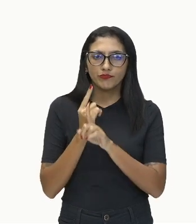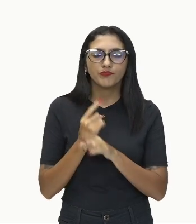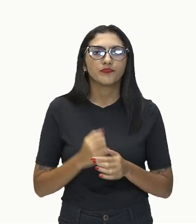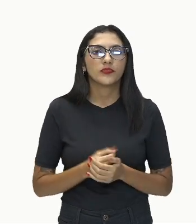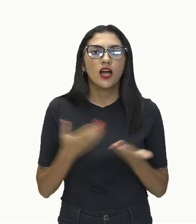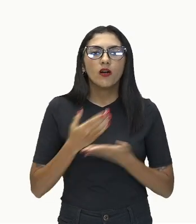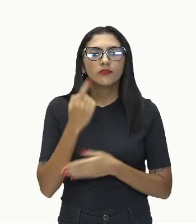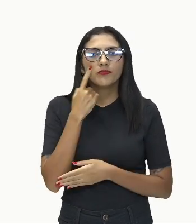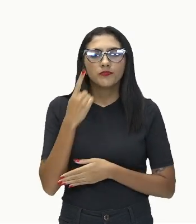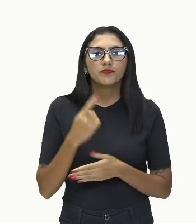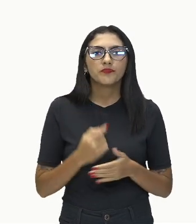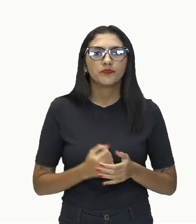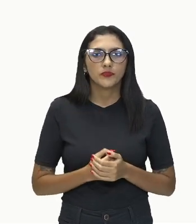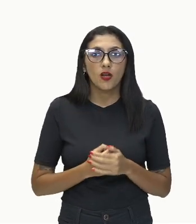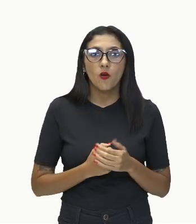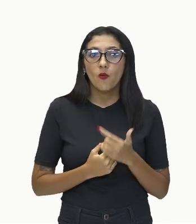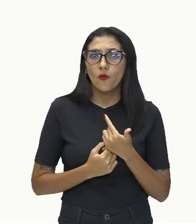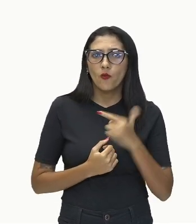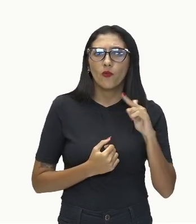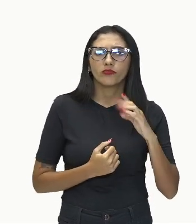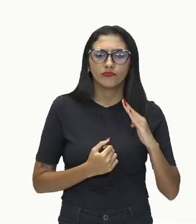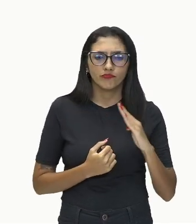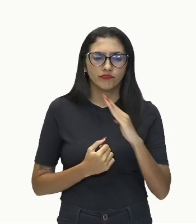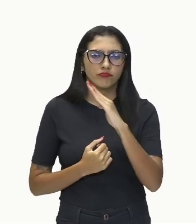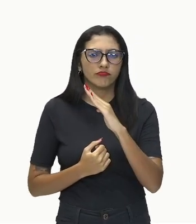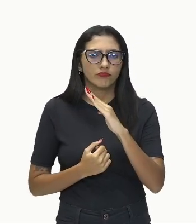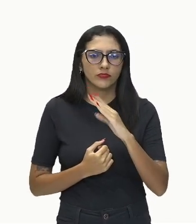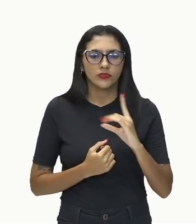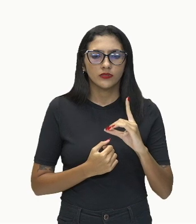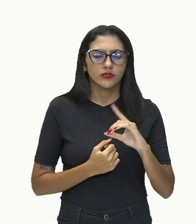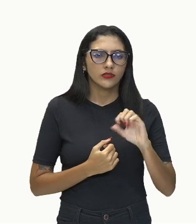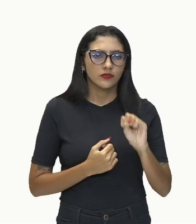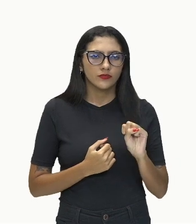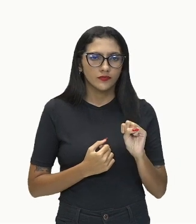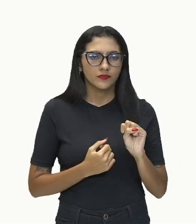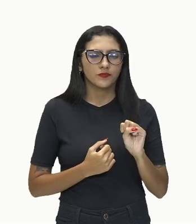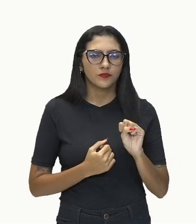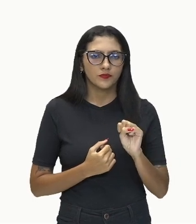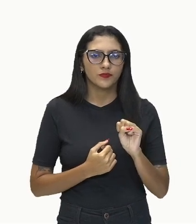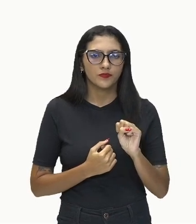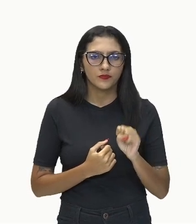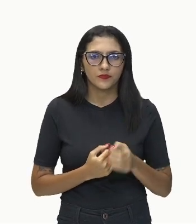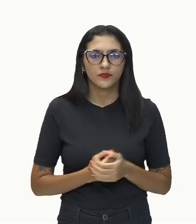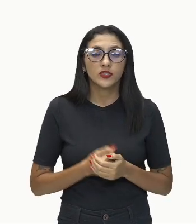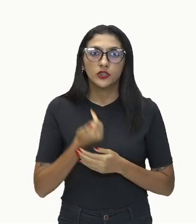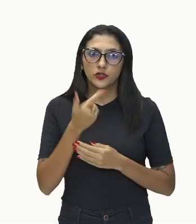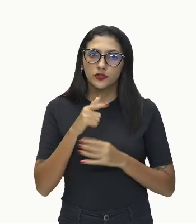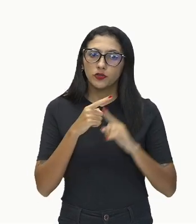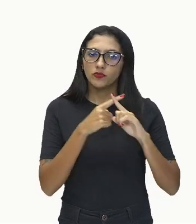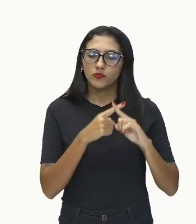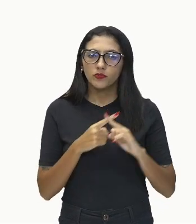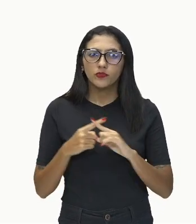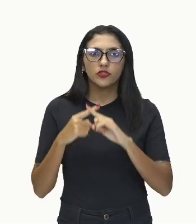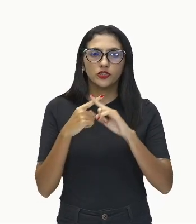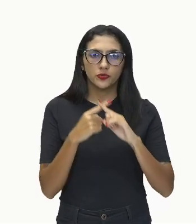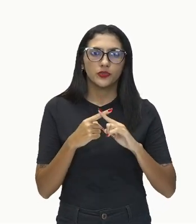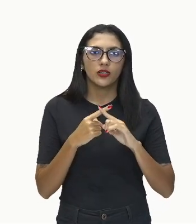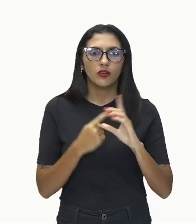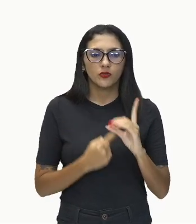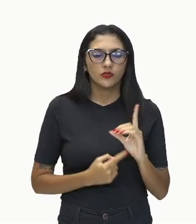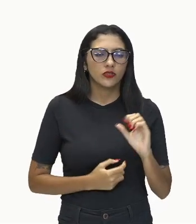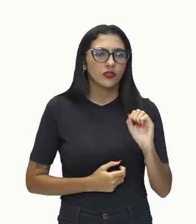agora encontrar o valor da diagonal secundária. Mesma ideia. Eu vou multiplicar os termos